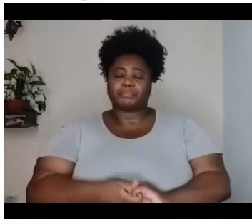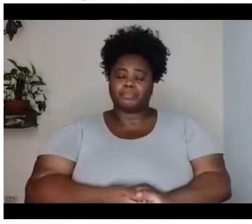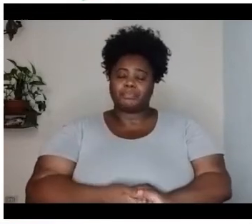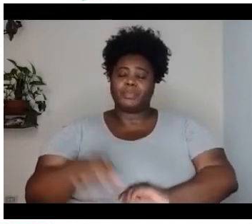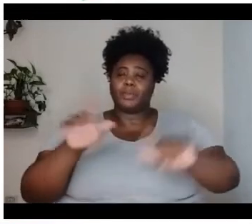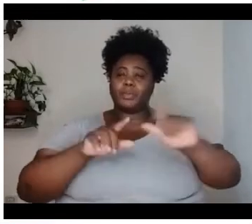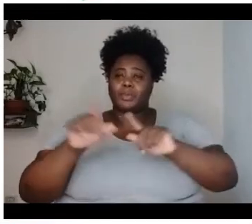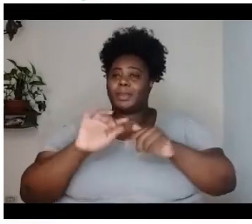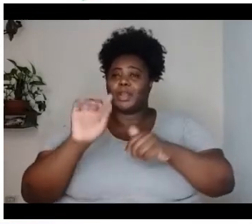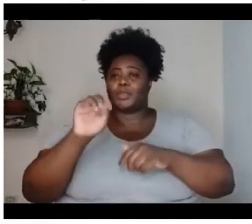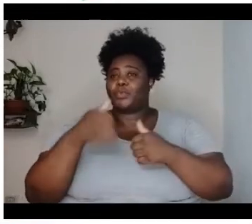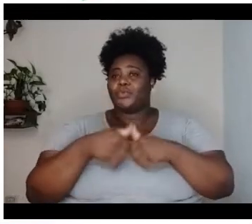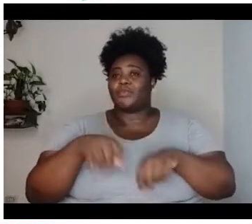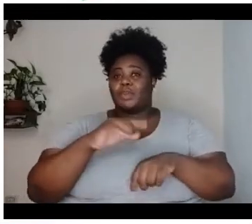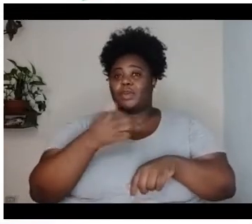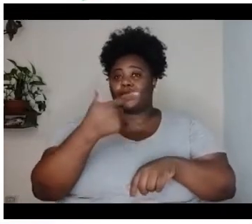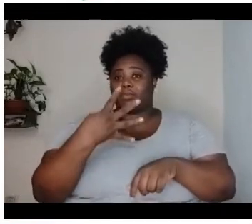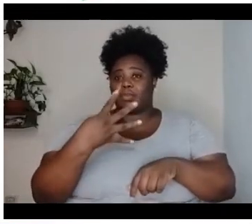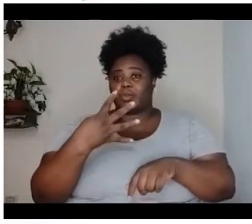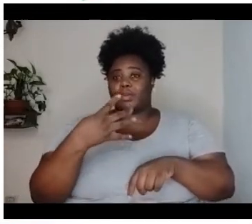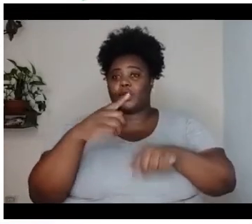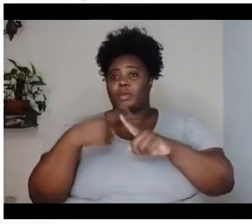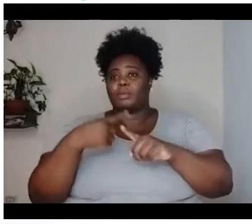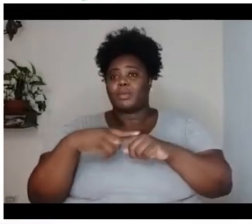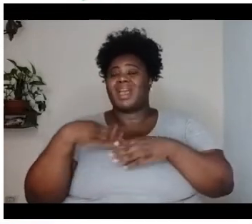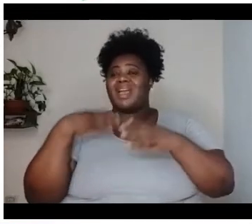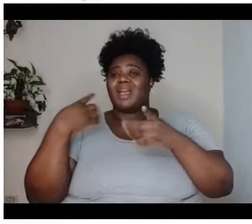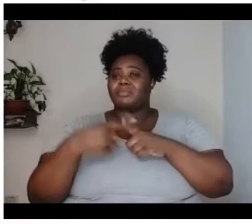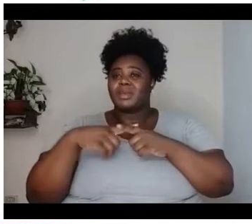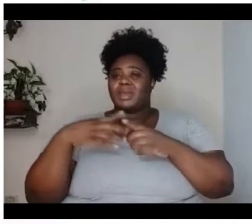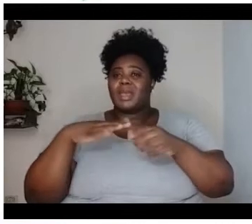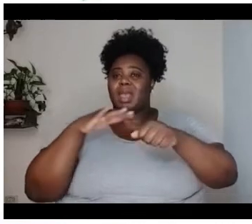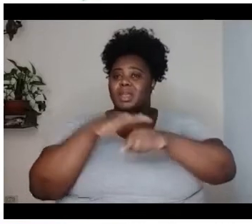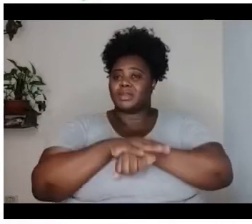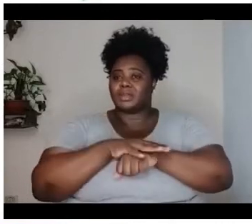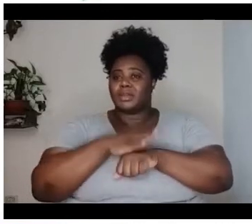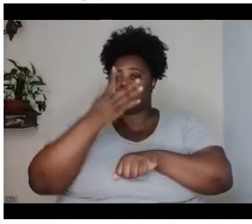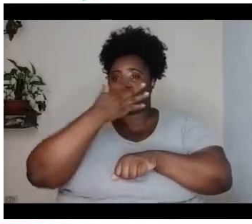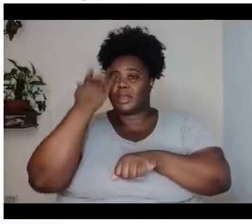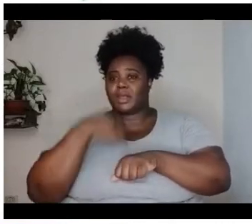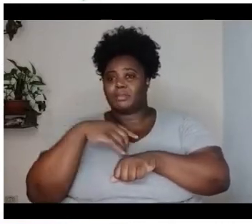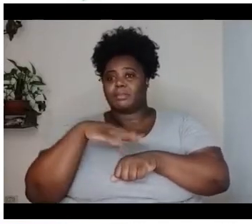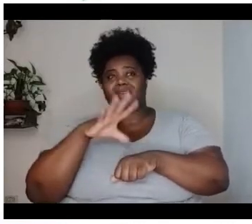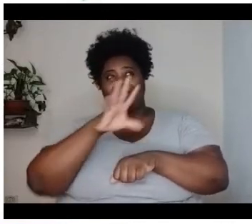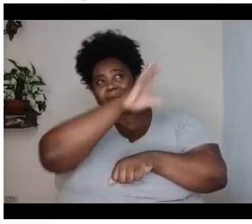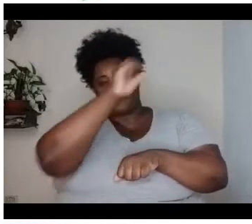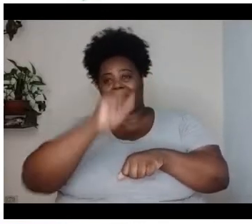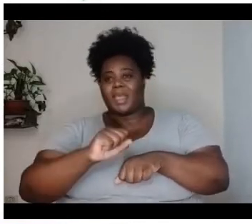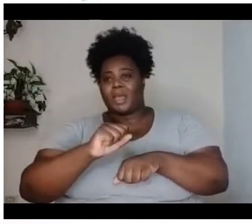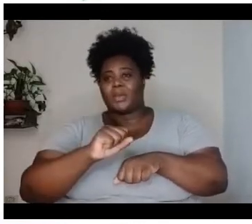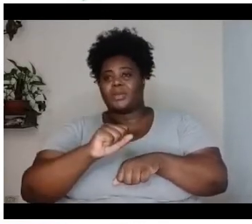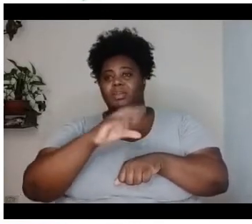não ficou 24 horas, porque chegou à noite, né? E alguém se incomodou com as imagens e retirou